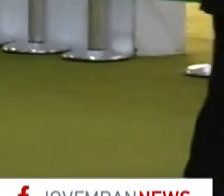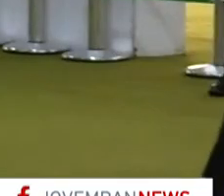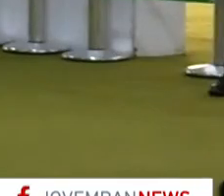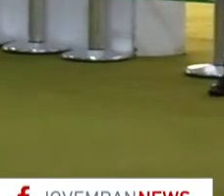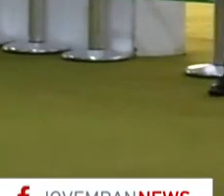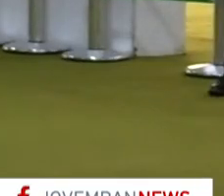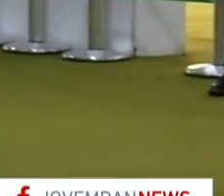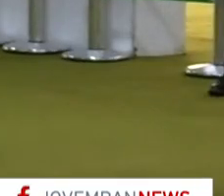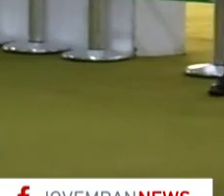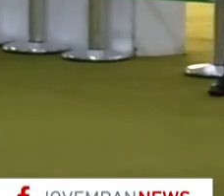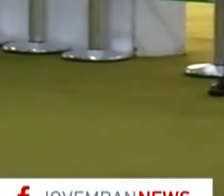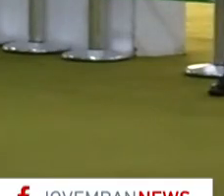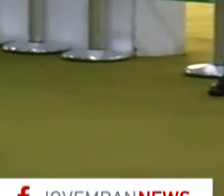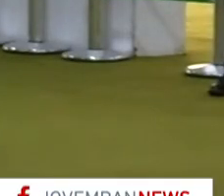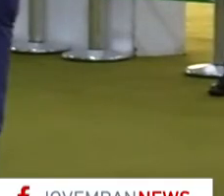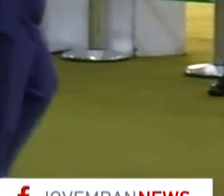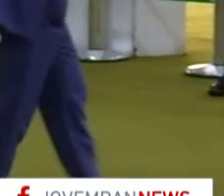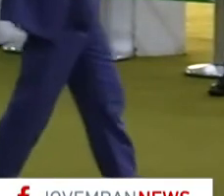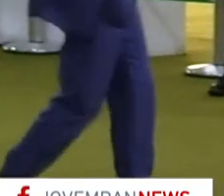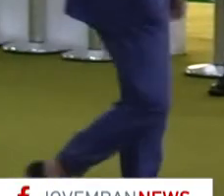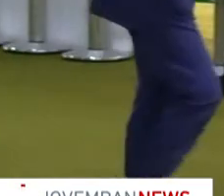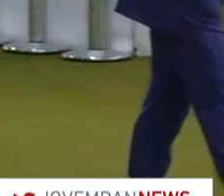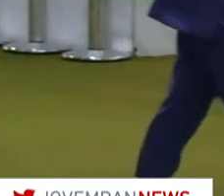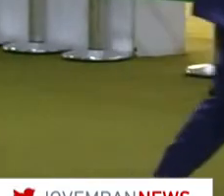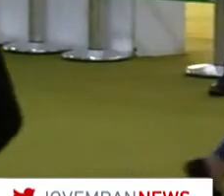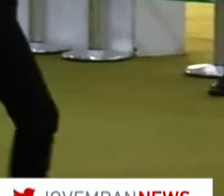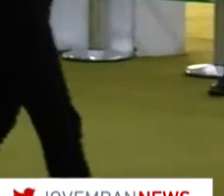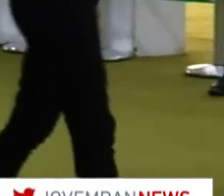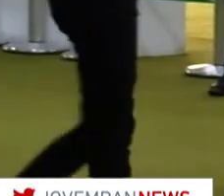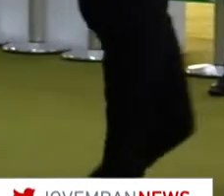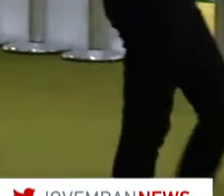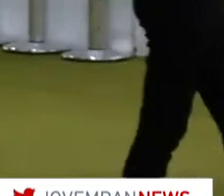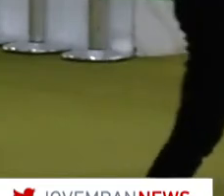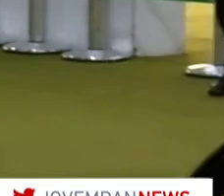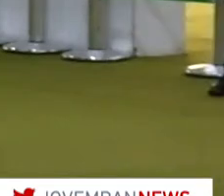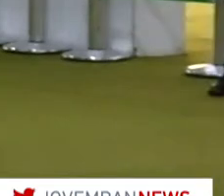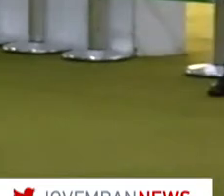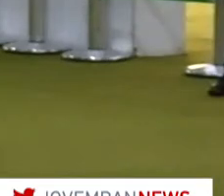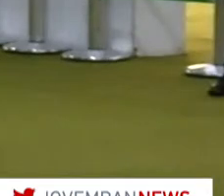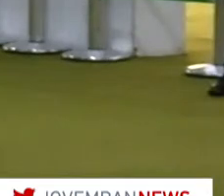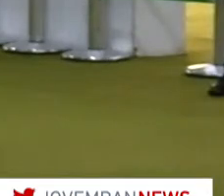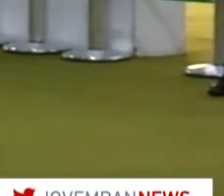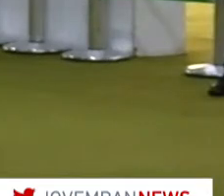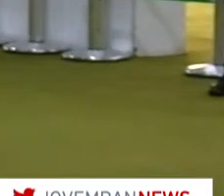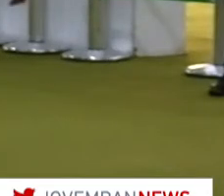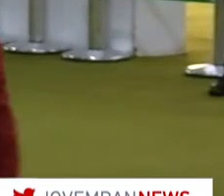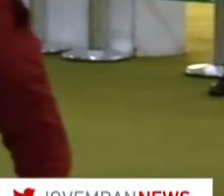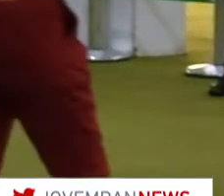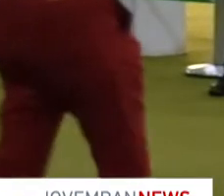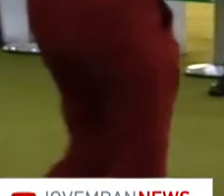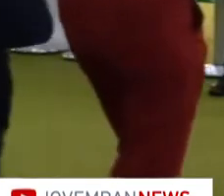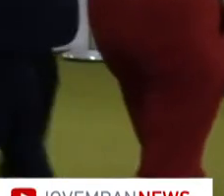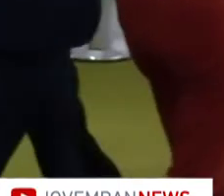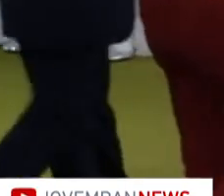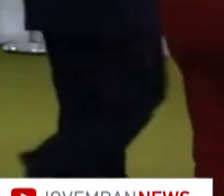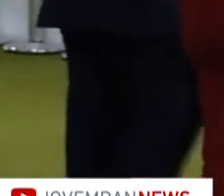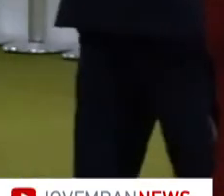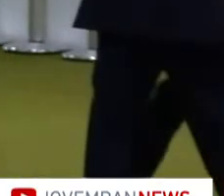Oi, Catiúcia. Voltando aqui mais uma vez, estava acompanhando agora há pouco, teve uma entrevista coletiva da oposição